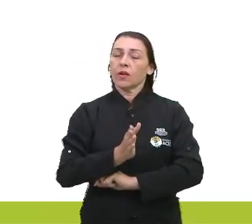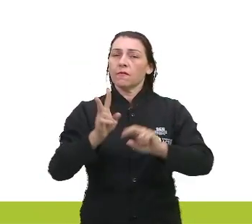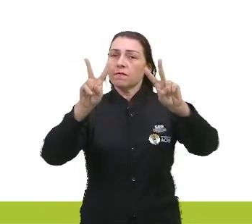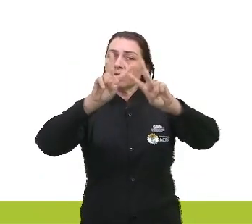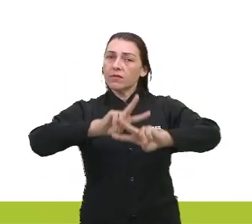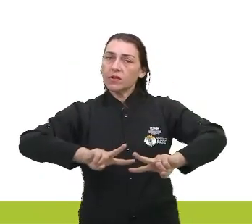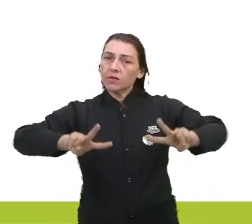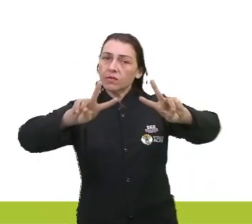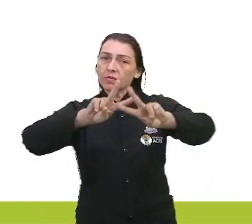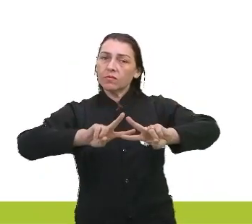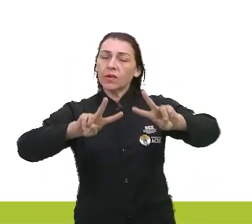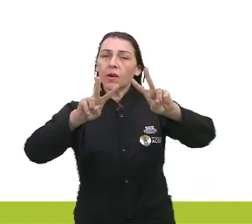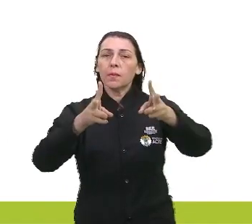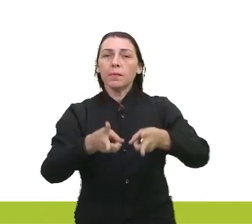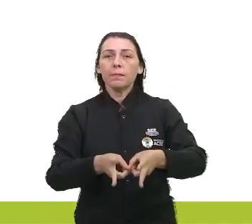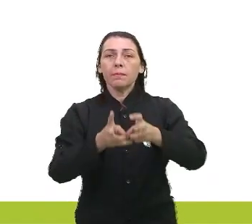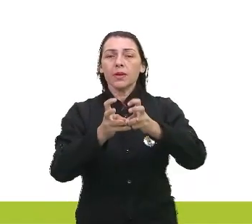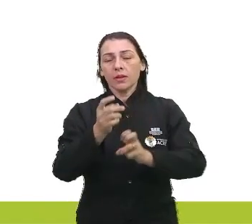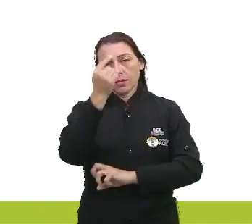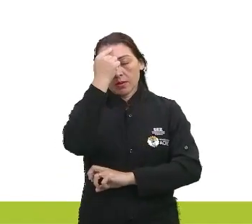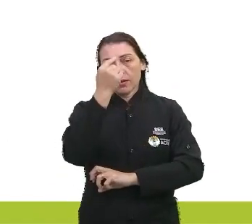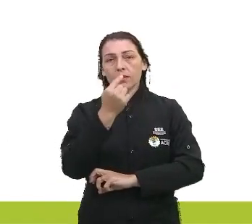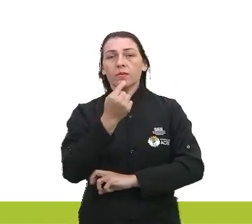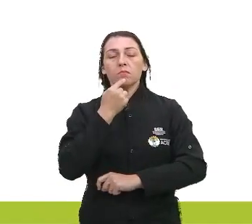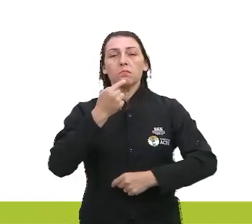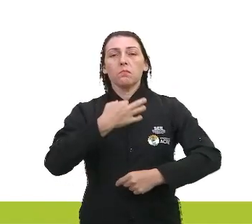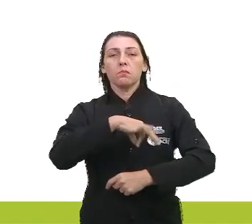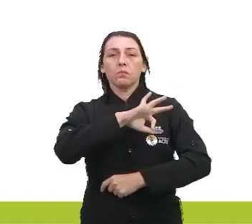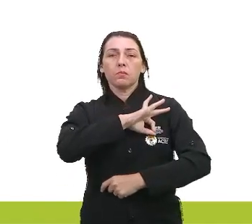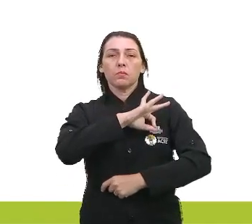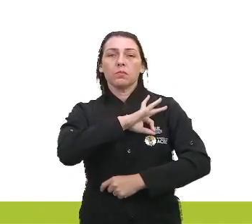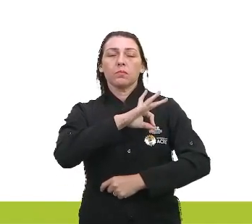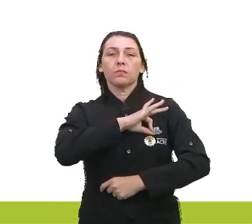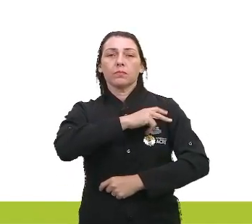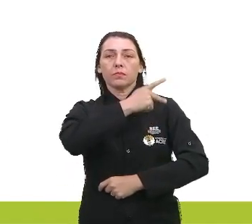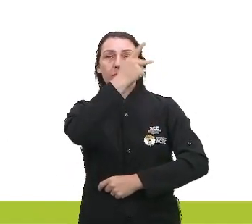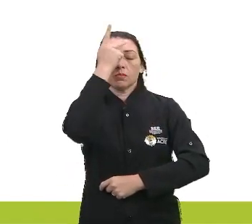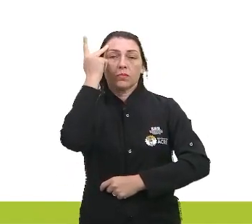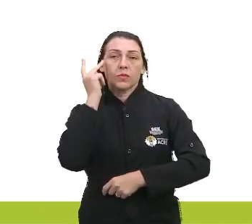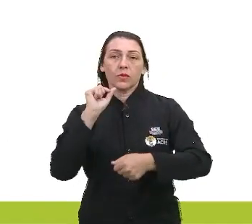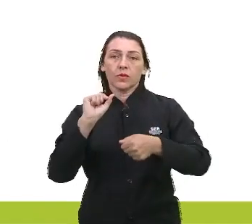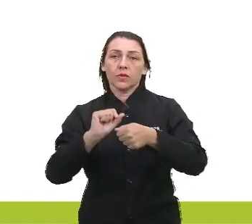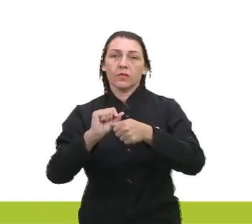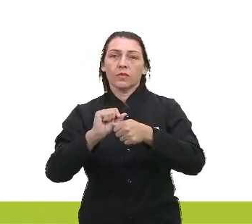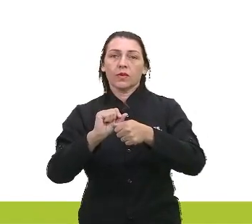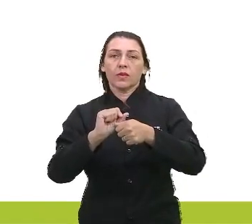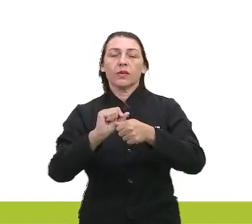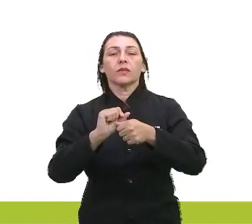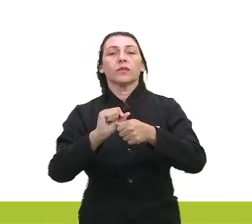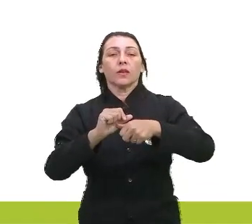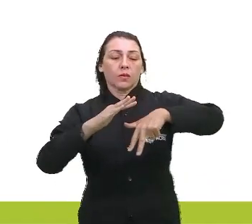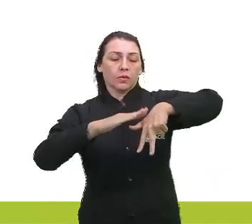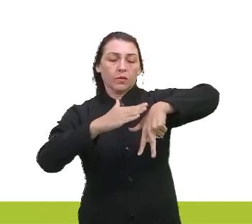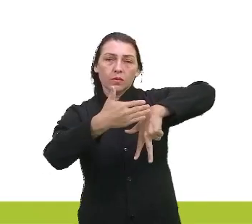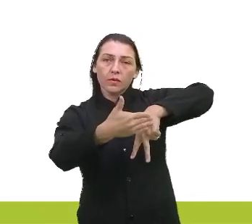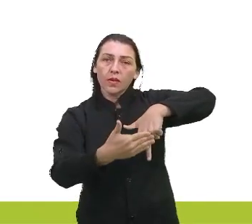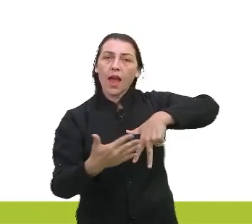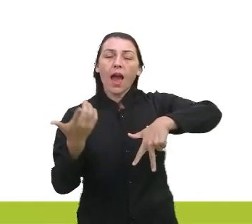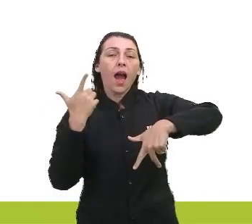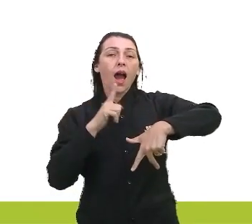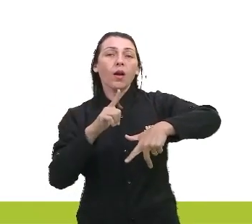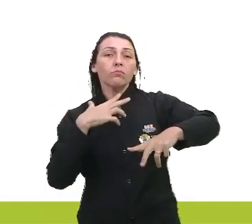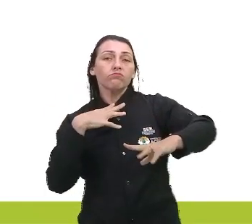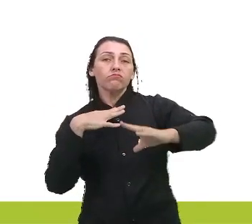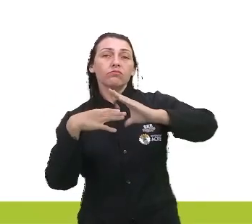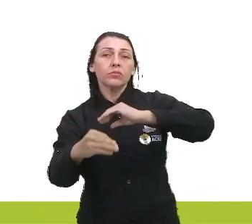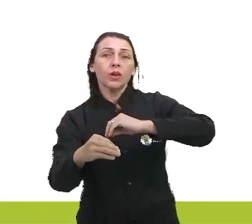visual. Observem a imagem, polícia, pessoas ali que eles estão fazendo a revista, e alguém está conseguindo escapar, e